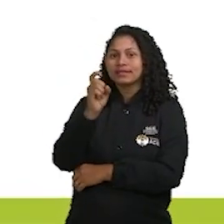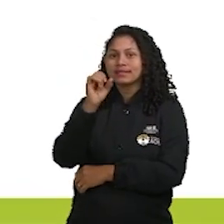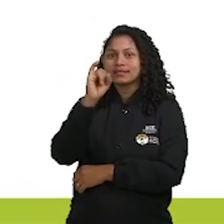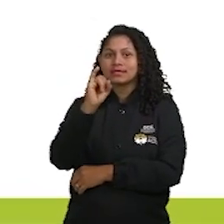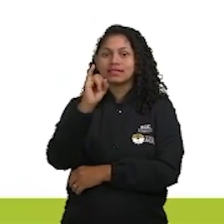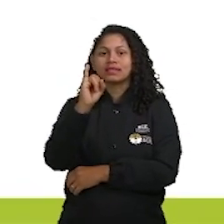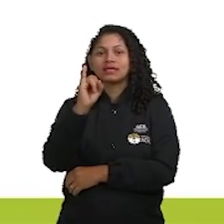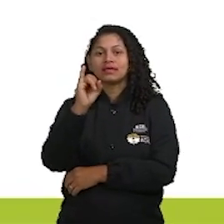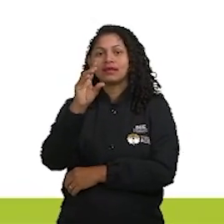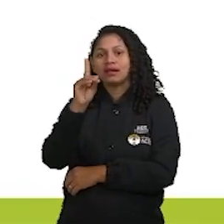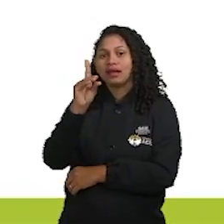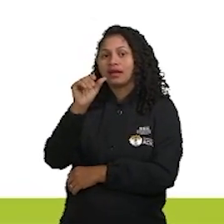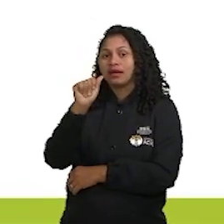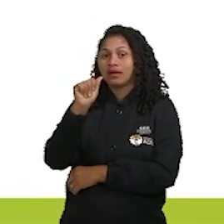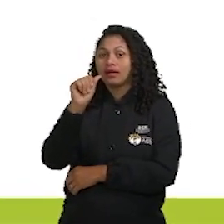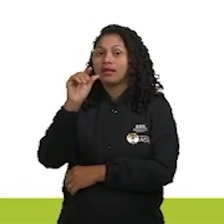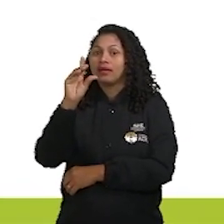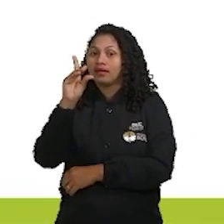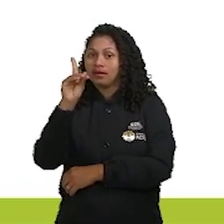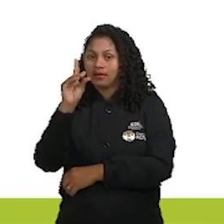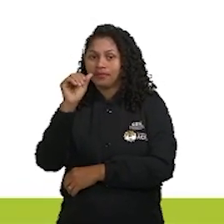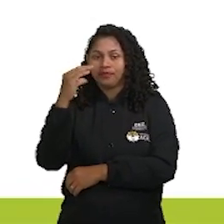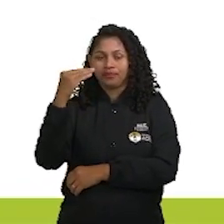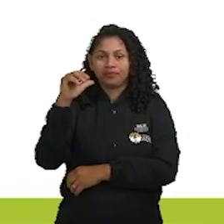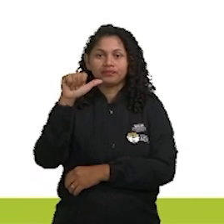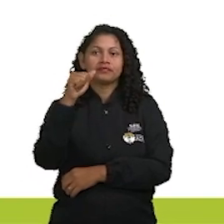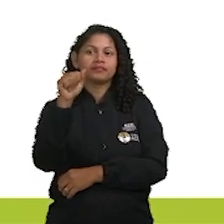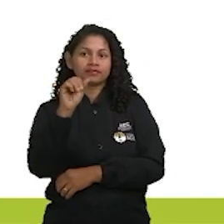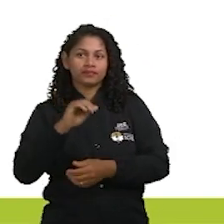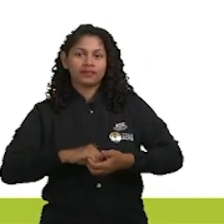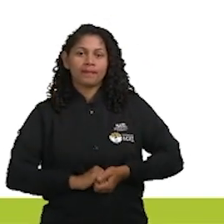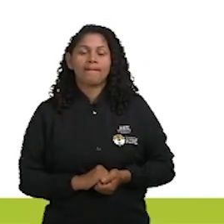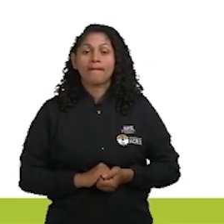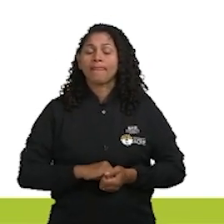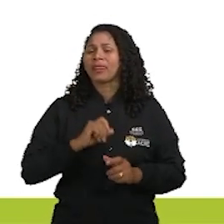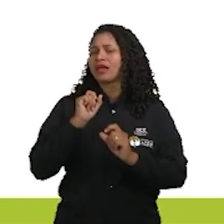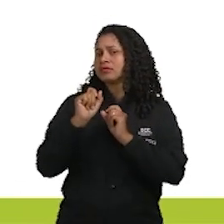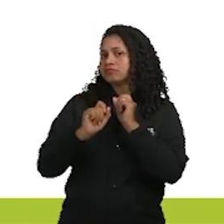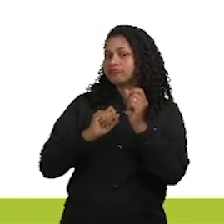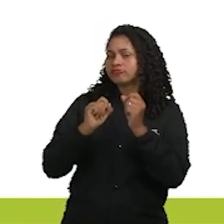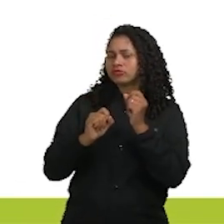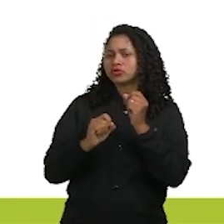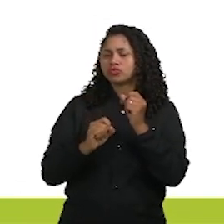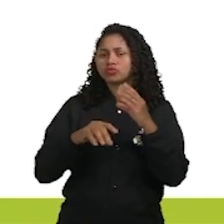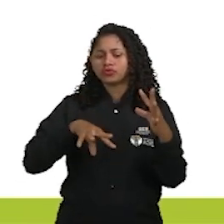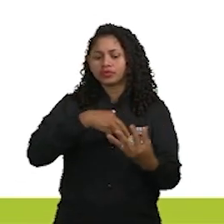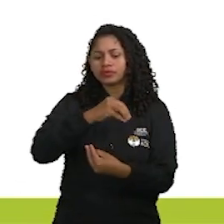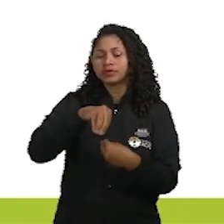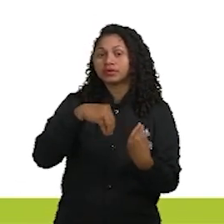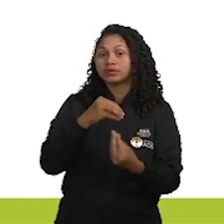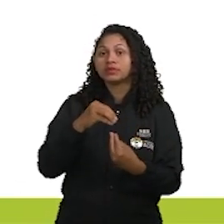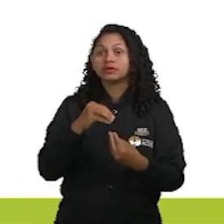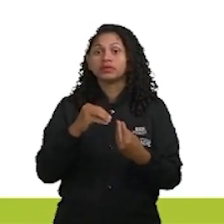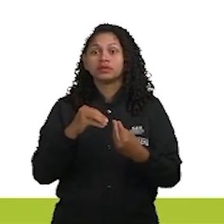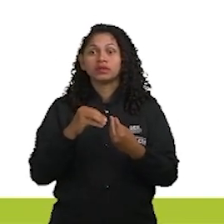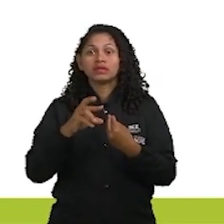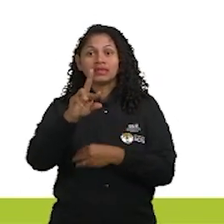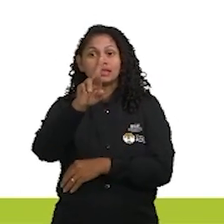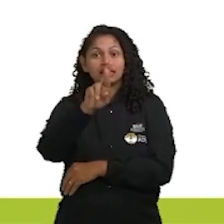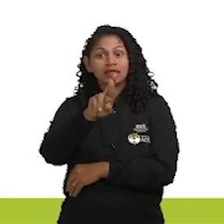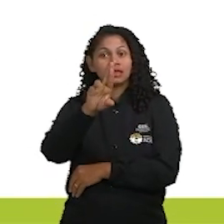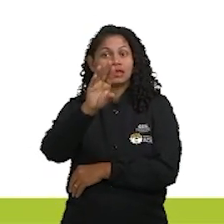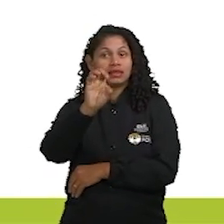nós precisamos conhecer as reações que são consideradas redox, ok? As reações